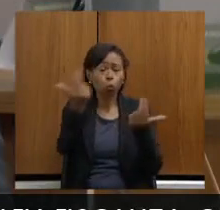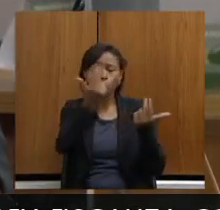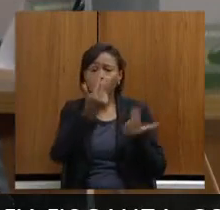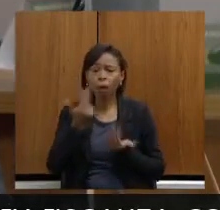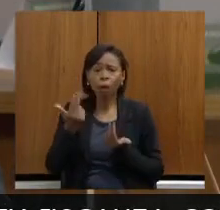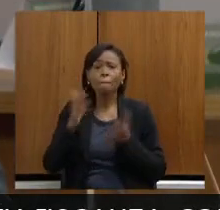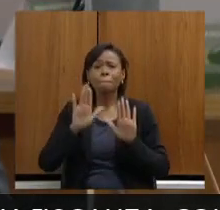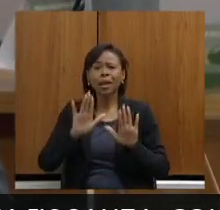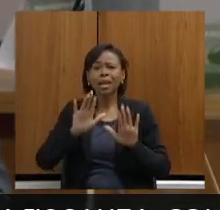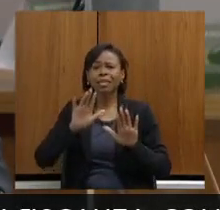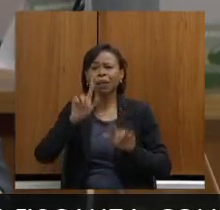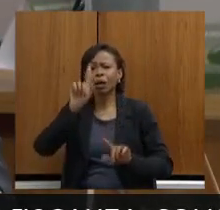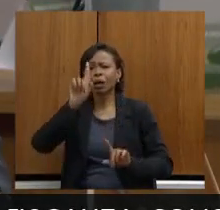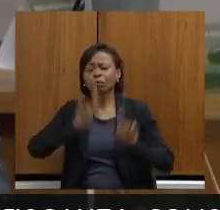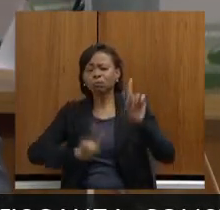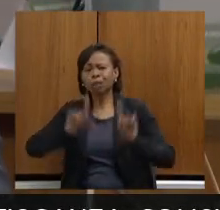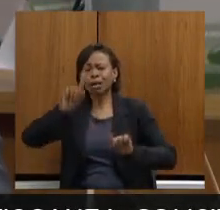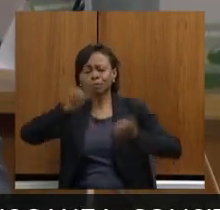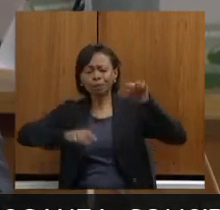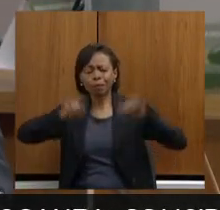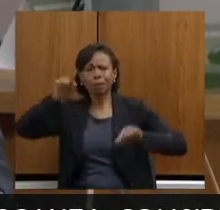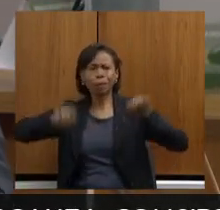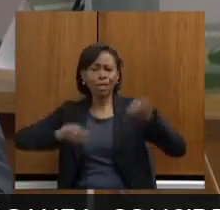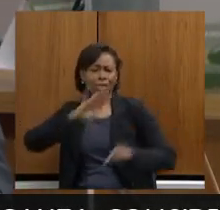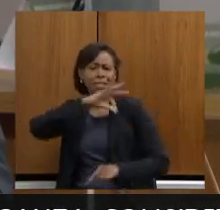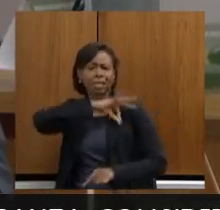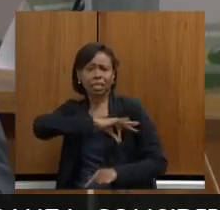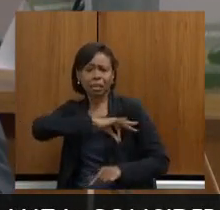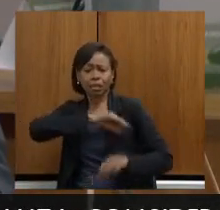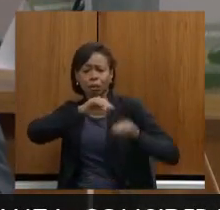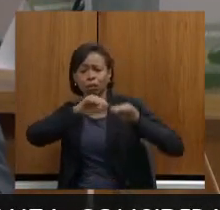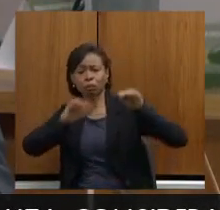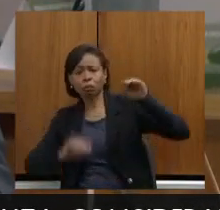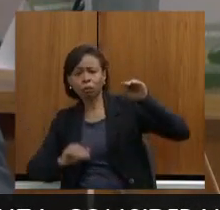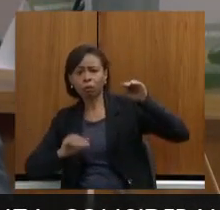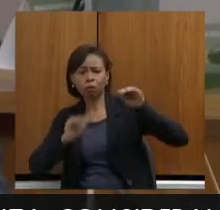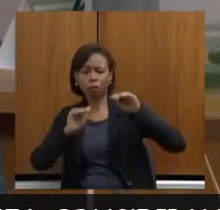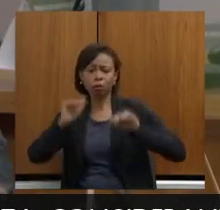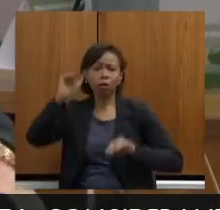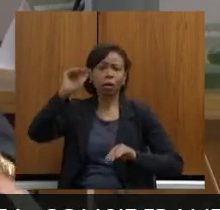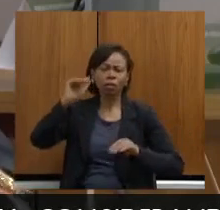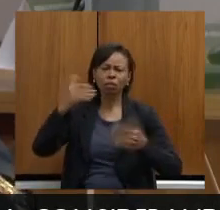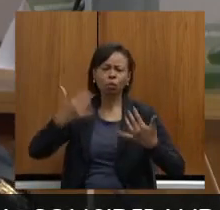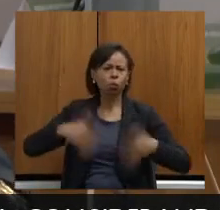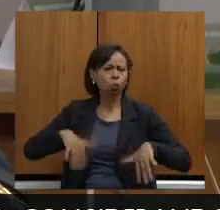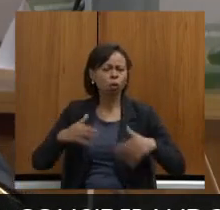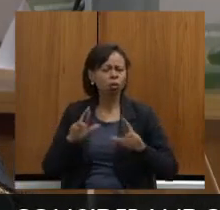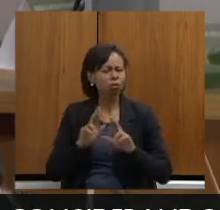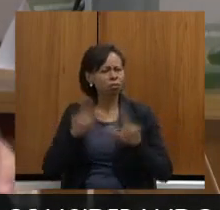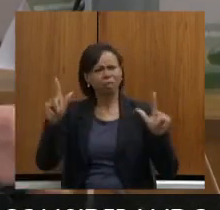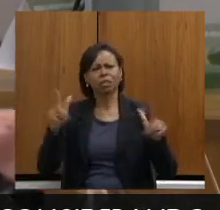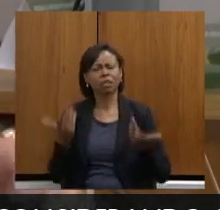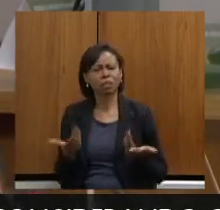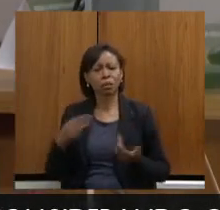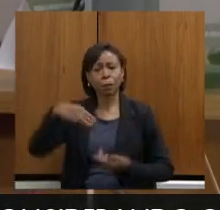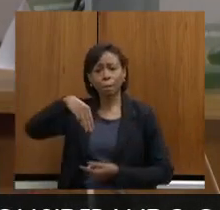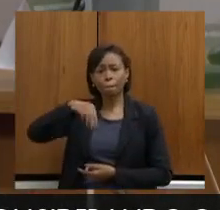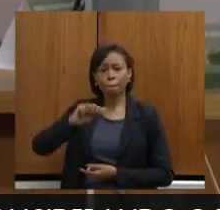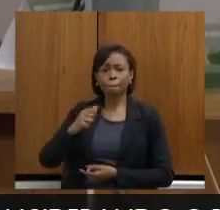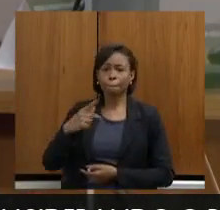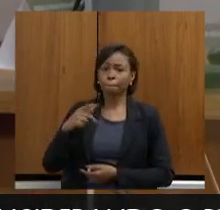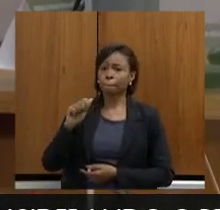desproporcionalidade salarial que é assustadora é e o mapa tem essa visão secretário